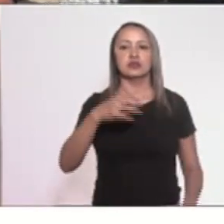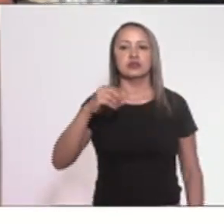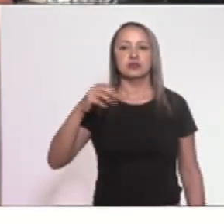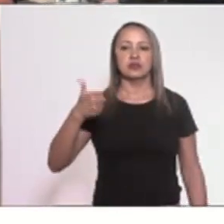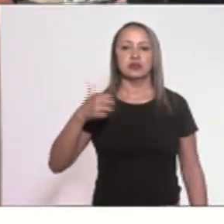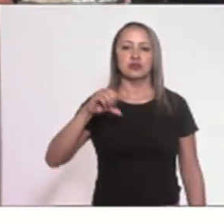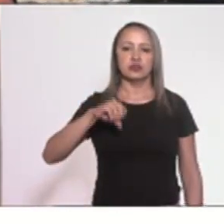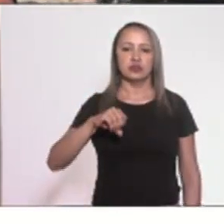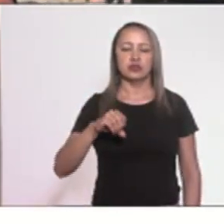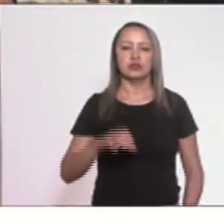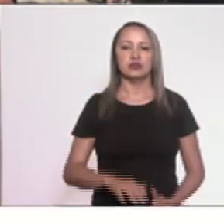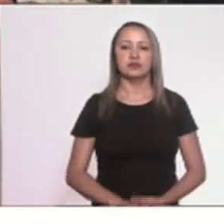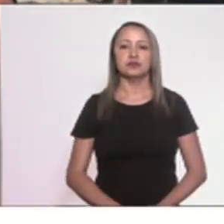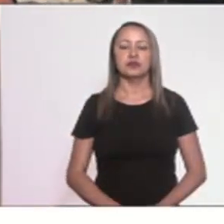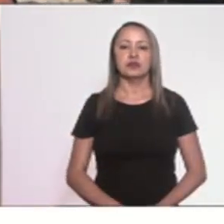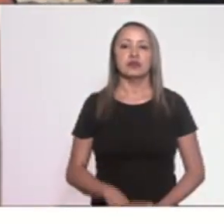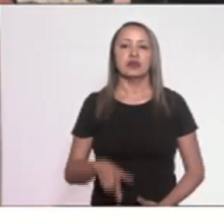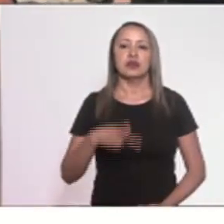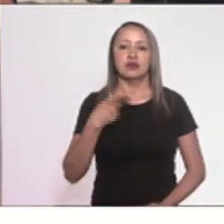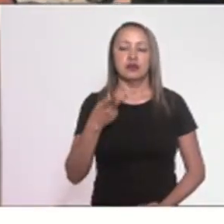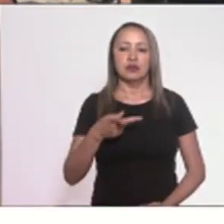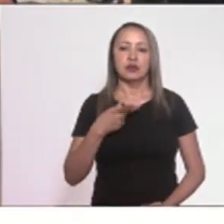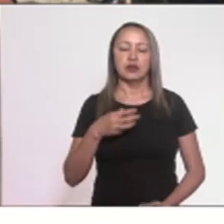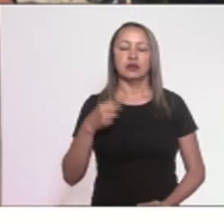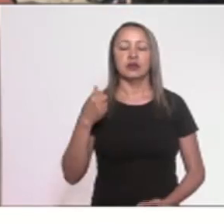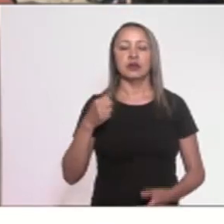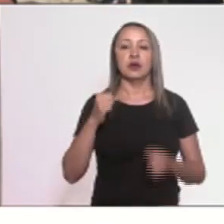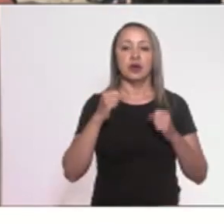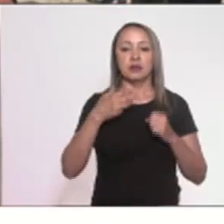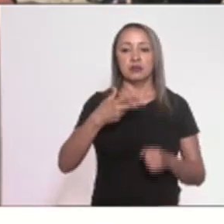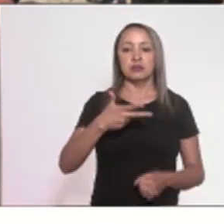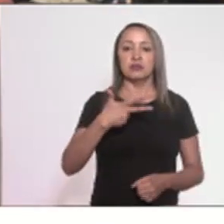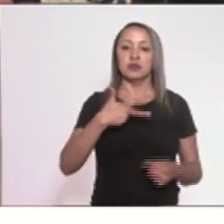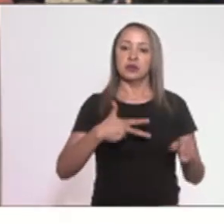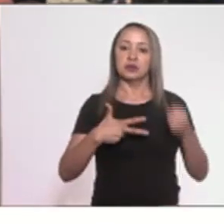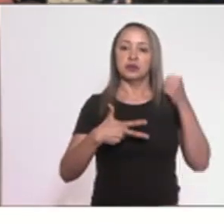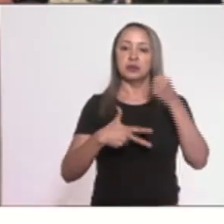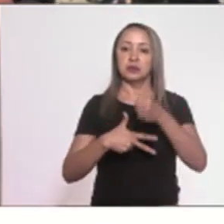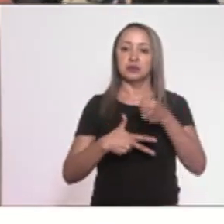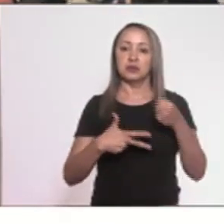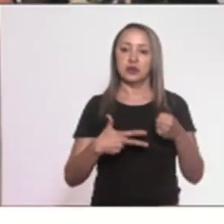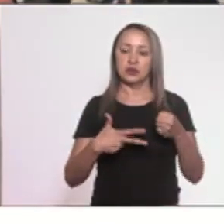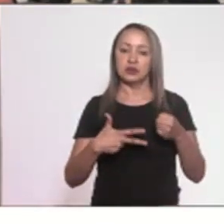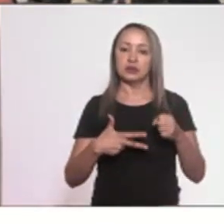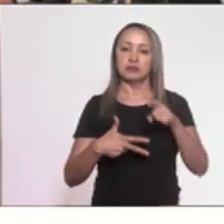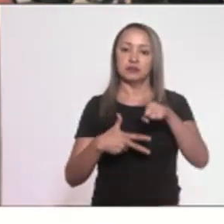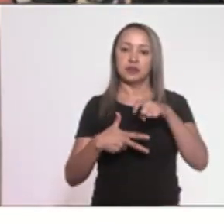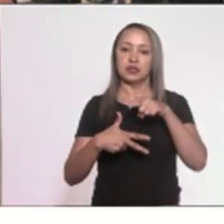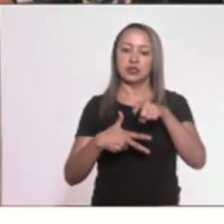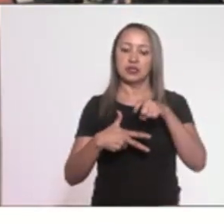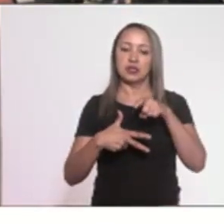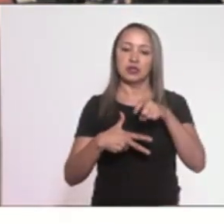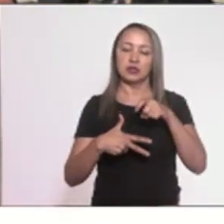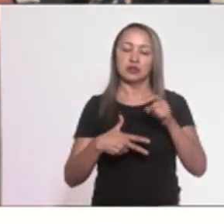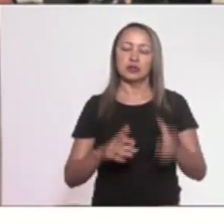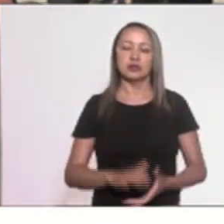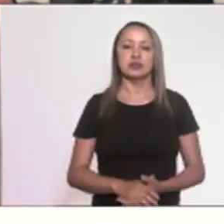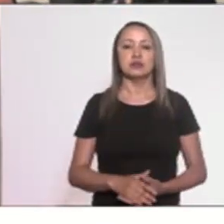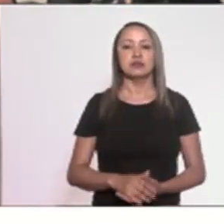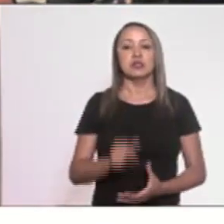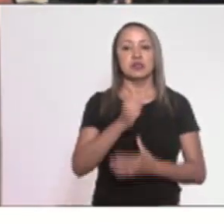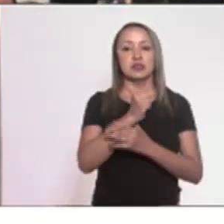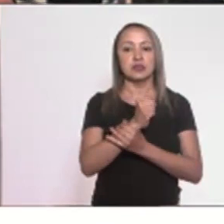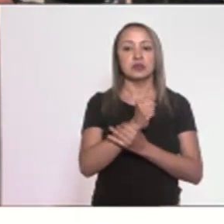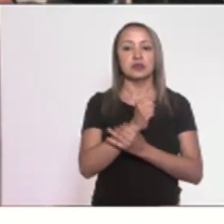deputado Rosenberg Reis, que autoriza o Poder Executivo a implantar em todos os municípios, no âmbito do Estado do Rio de Janeiro, o programa Segurança